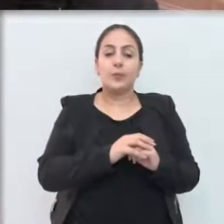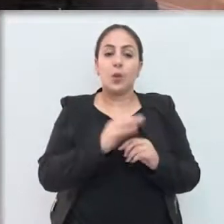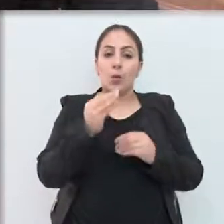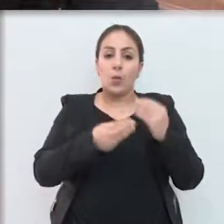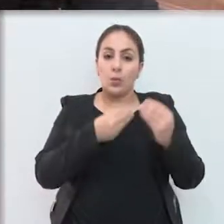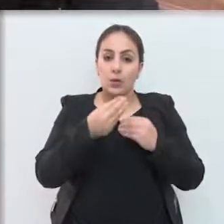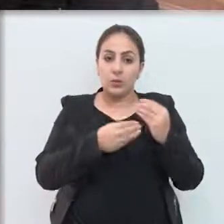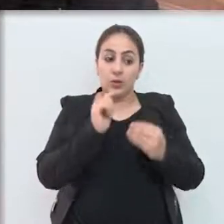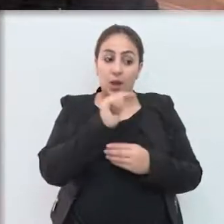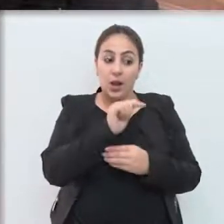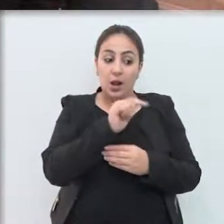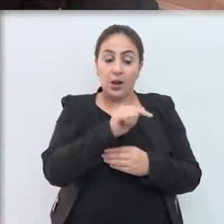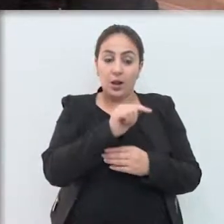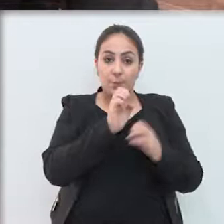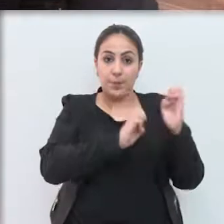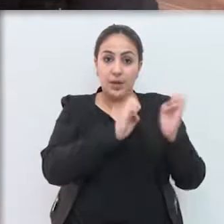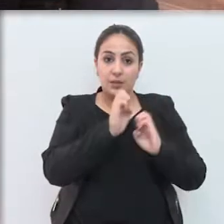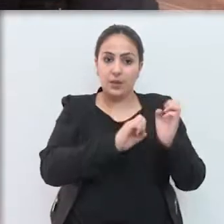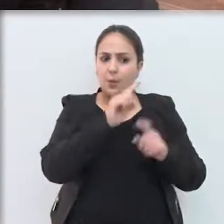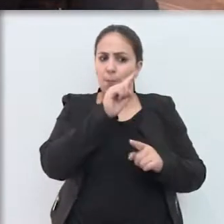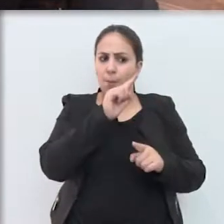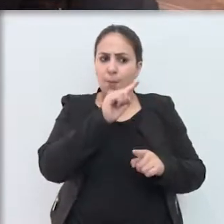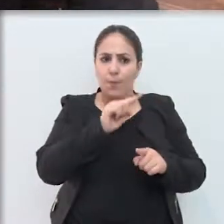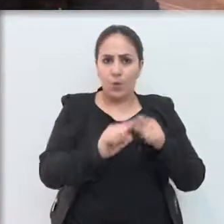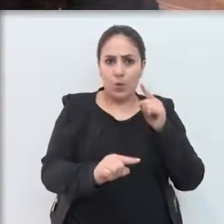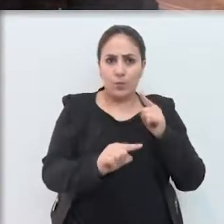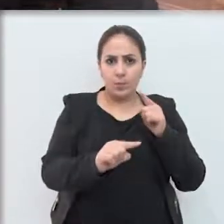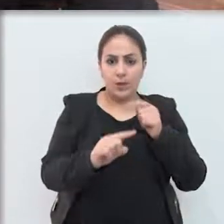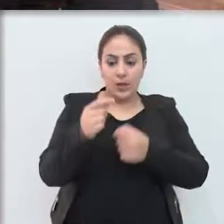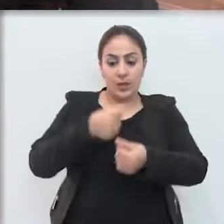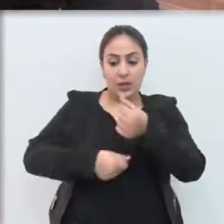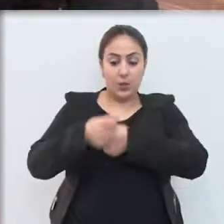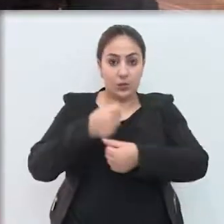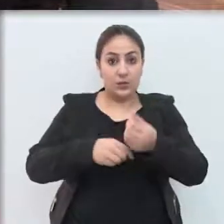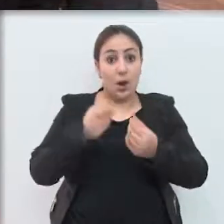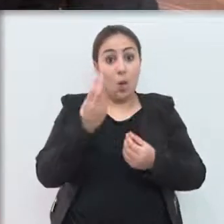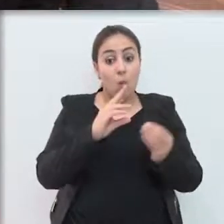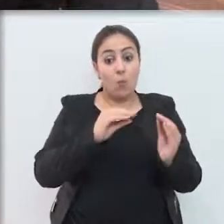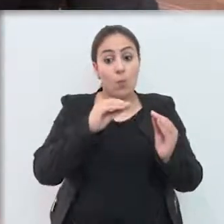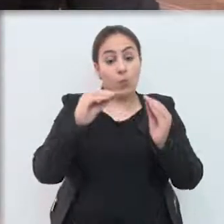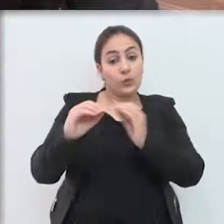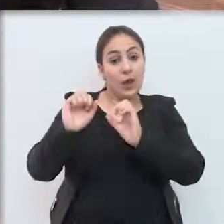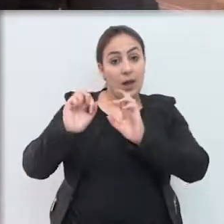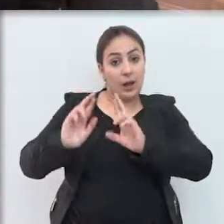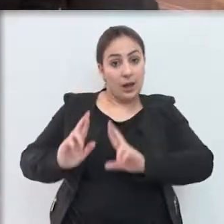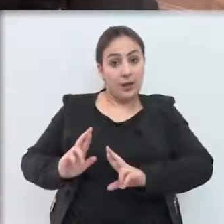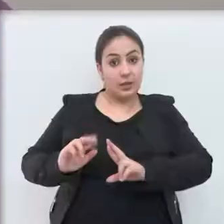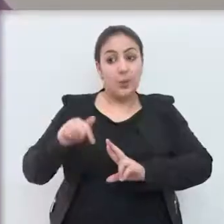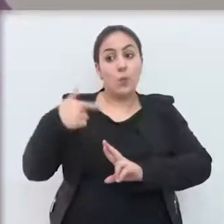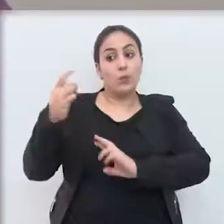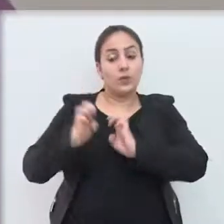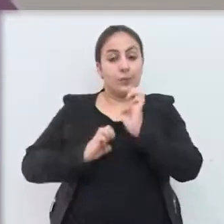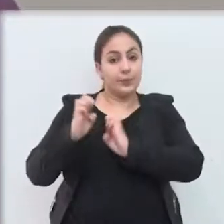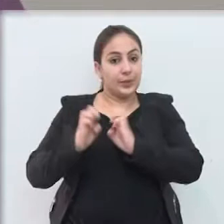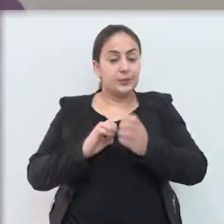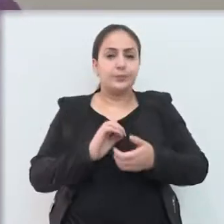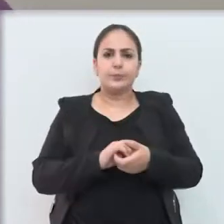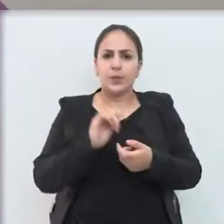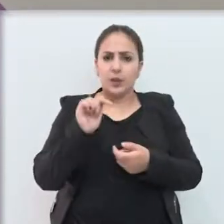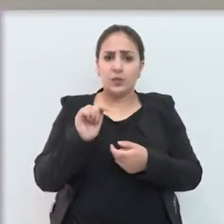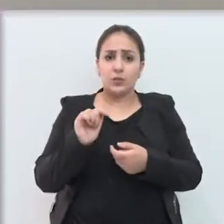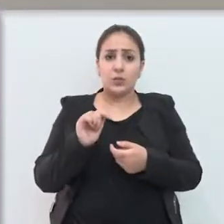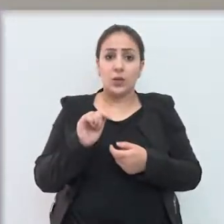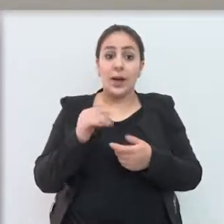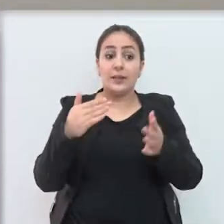a Manitowoc fica proibida de negociar ou transferir a área doada para outras empresas. A medida é